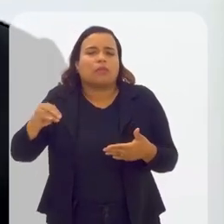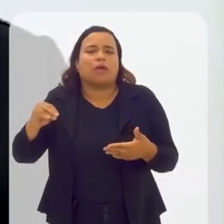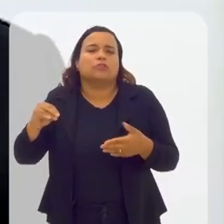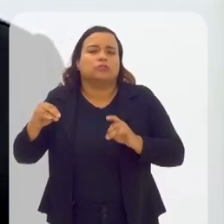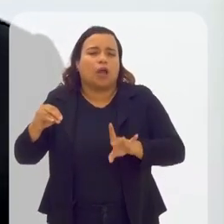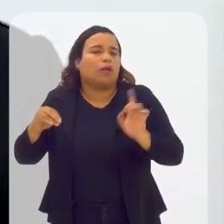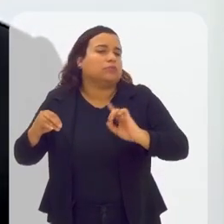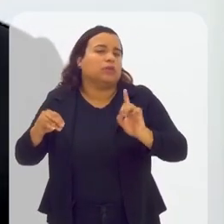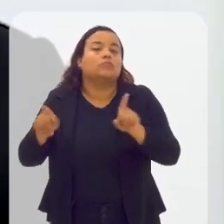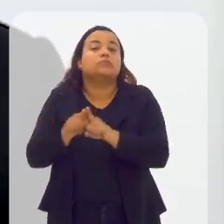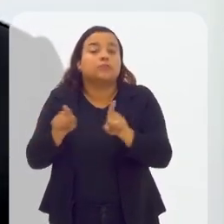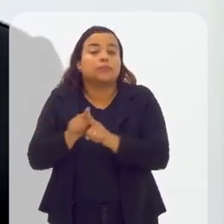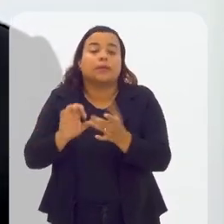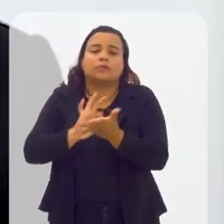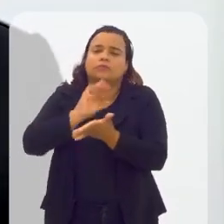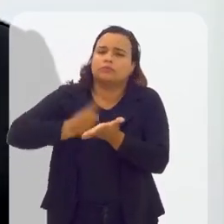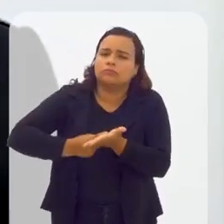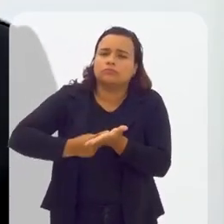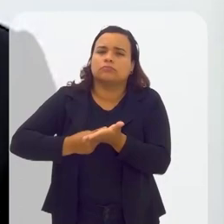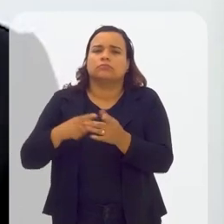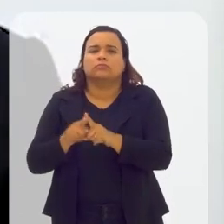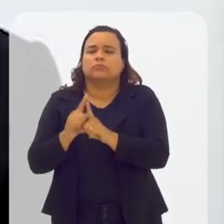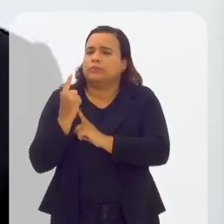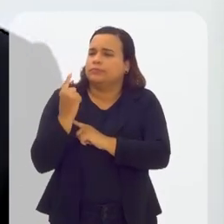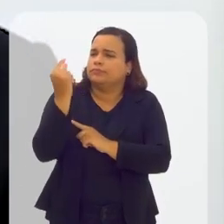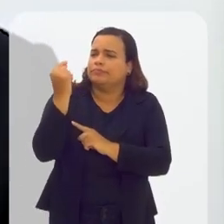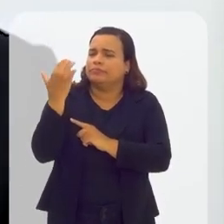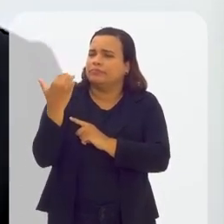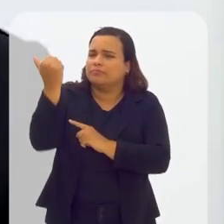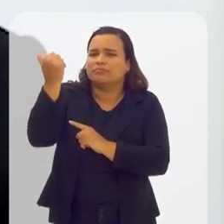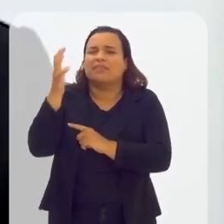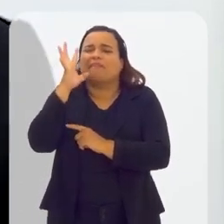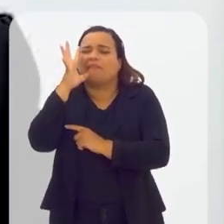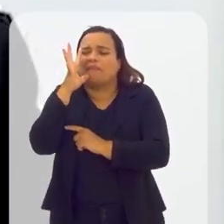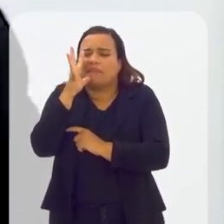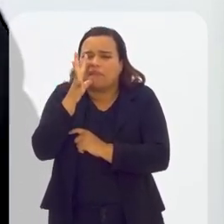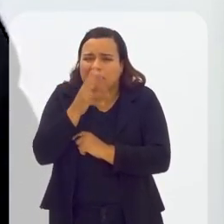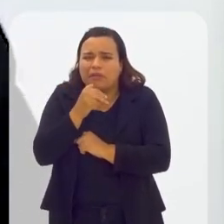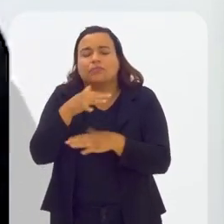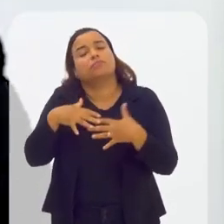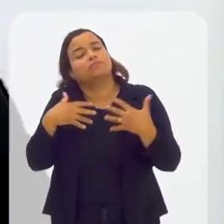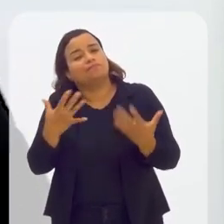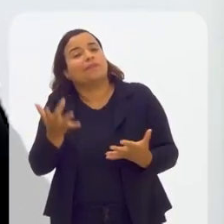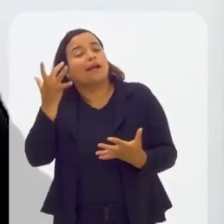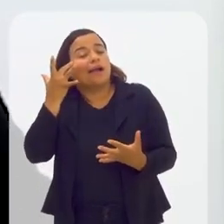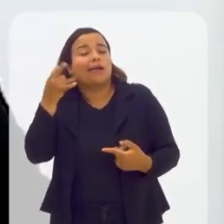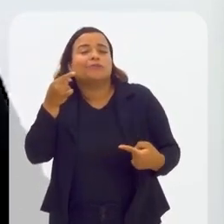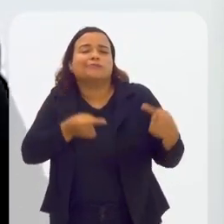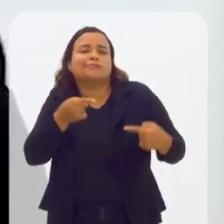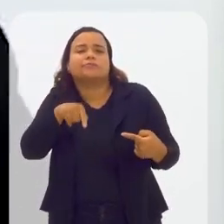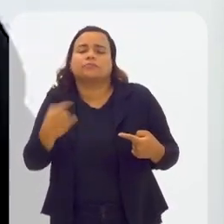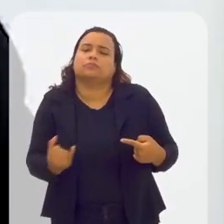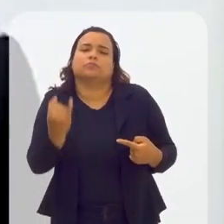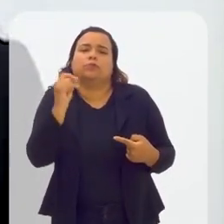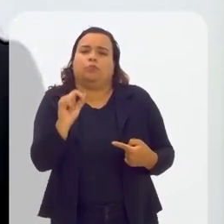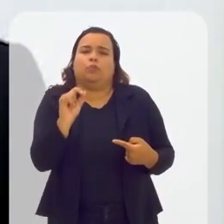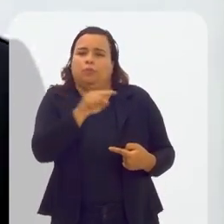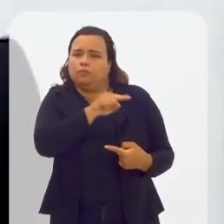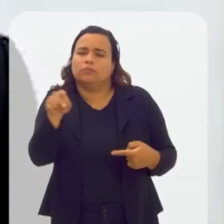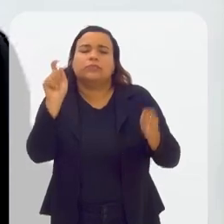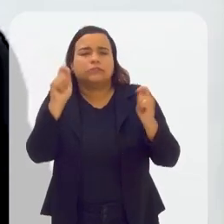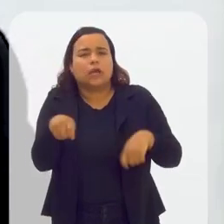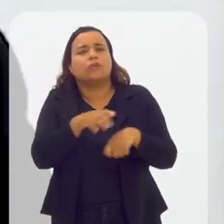entre a licitação e a conclusão contratual também muito demorado. Eu acho que tem uma discussão